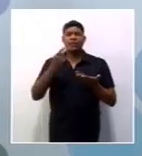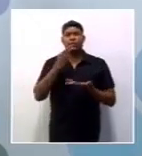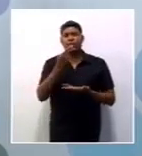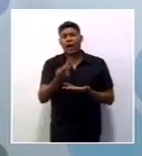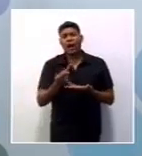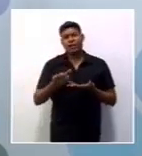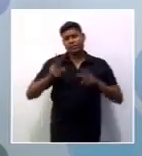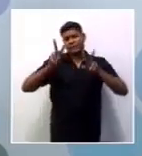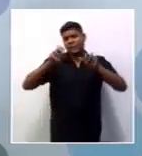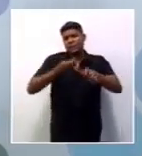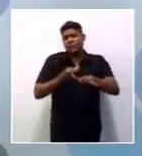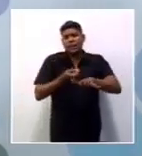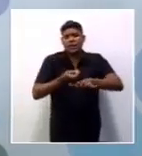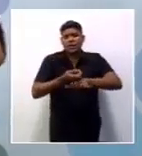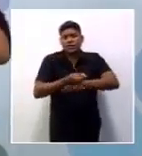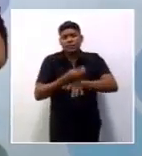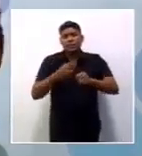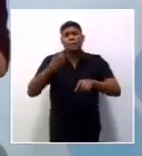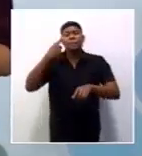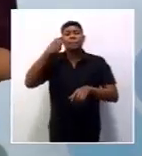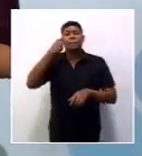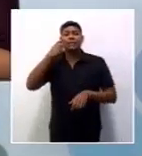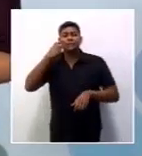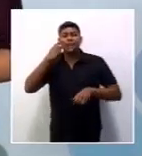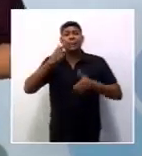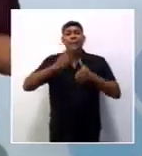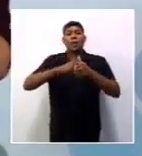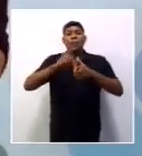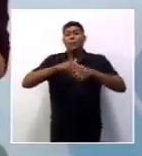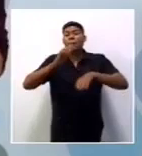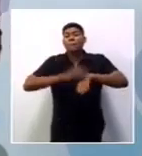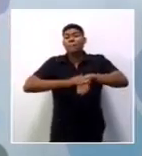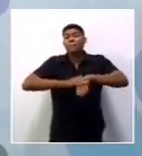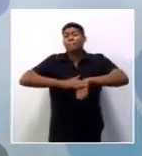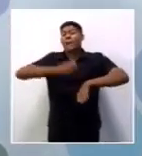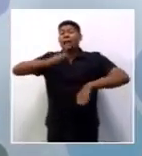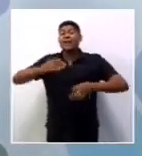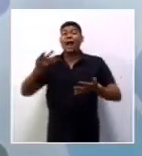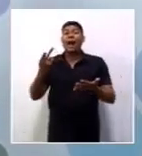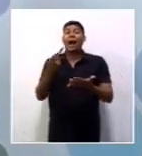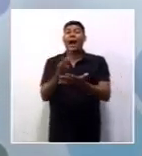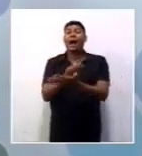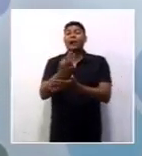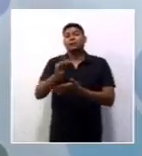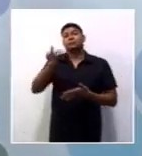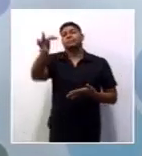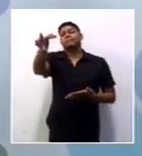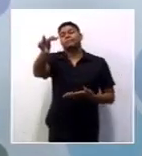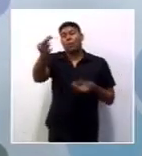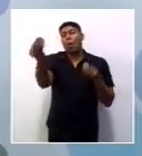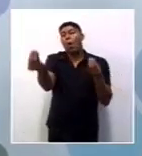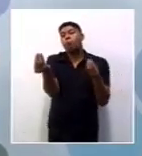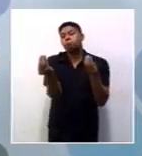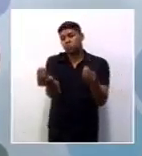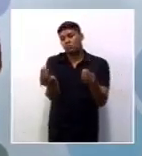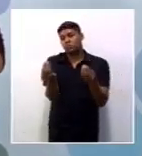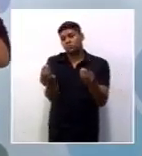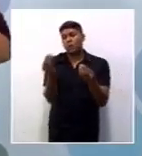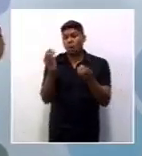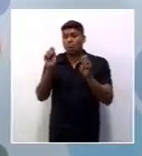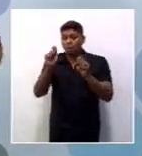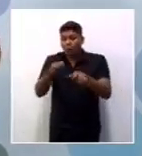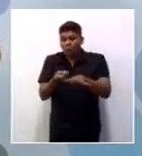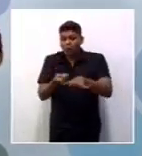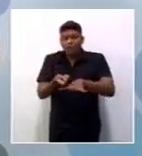sobre fake news, a gente tem que pensar que o maior problema delas são as consequências que elas geram. Podem ser fake news que